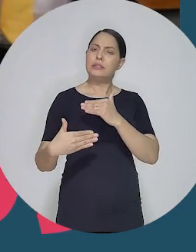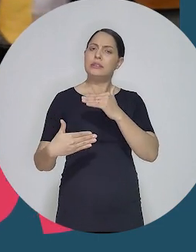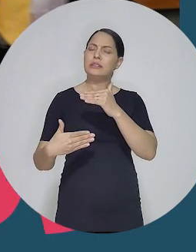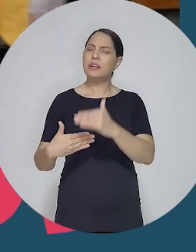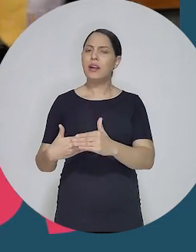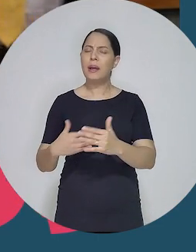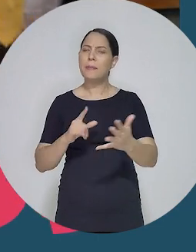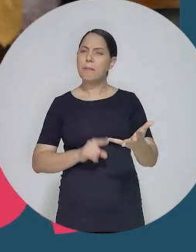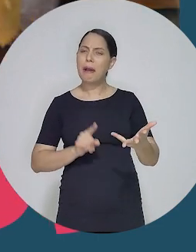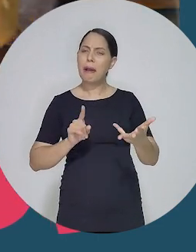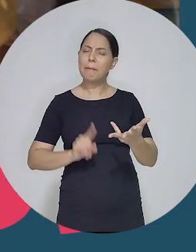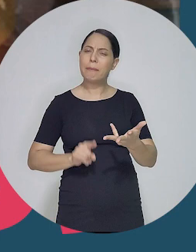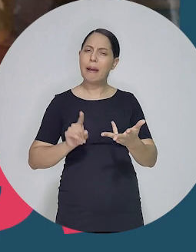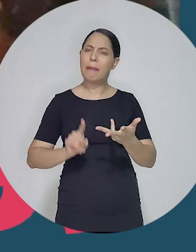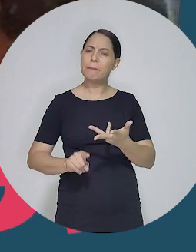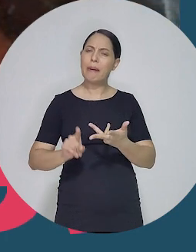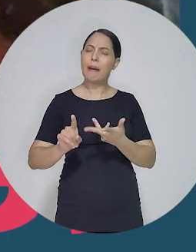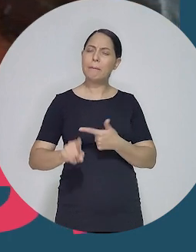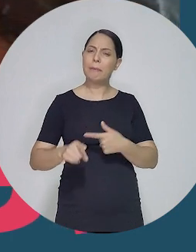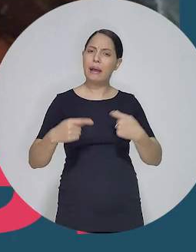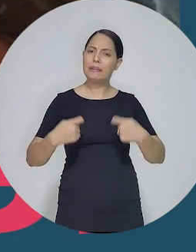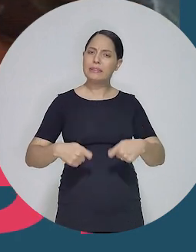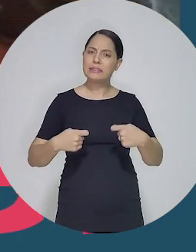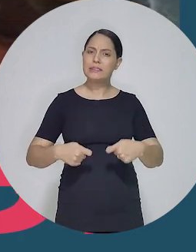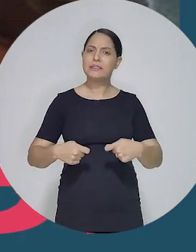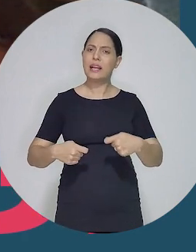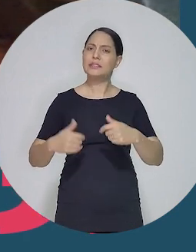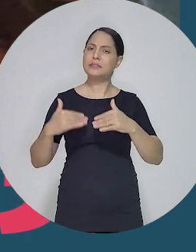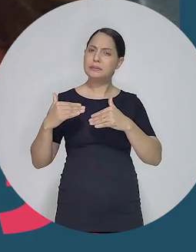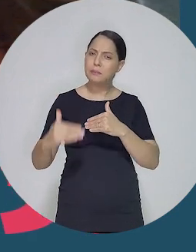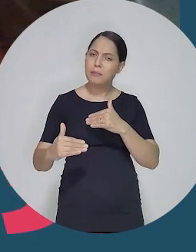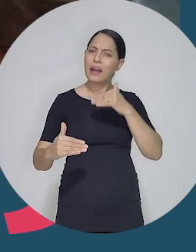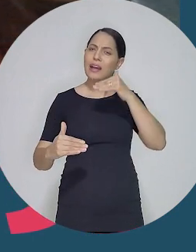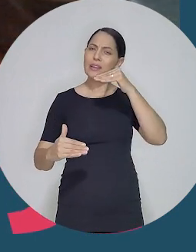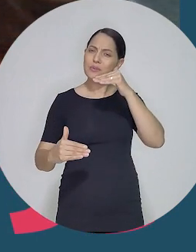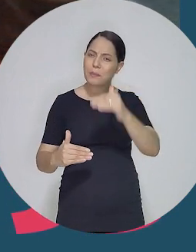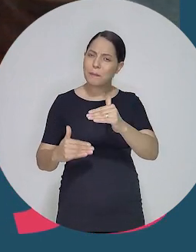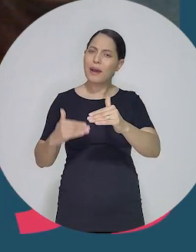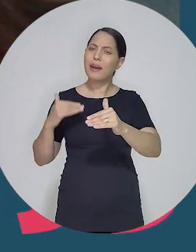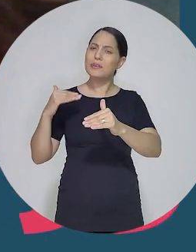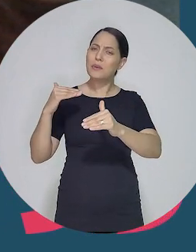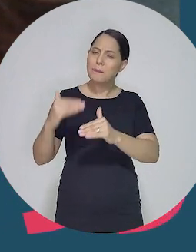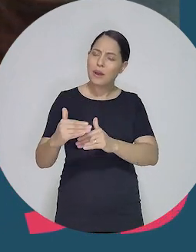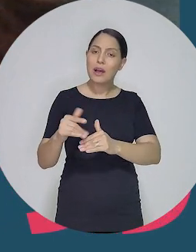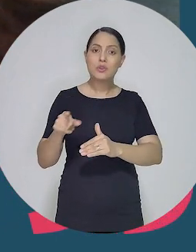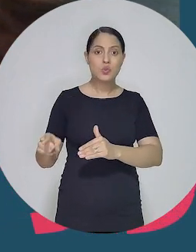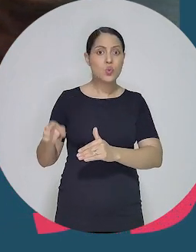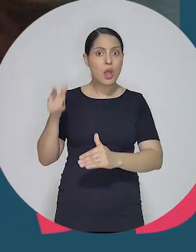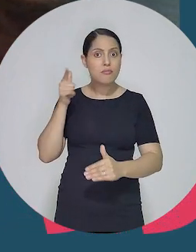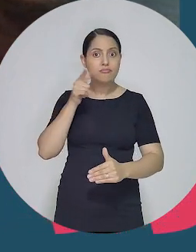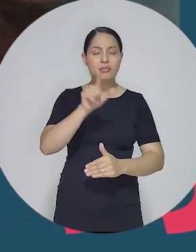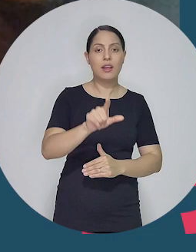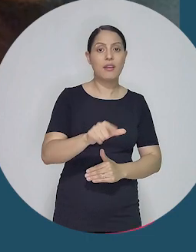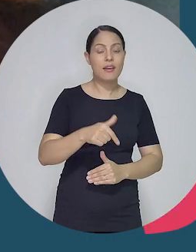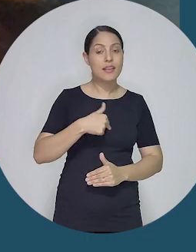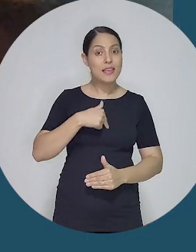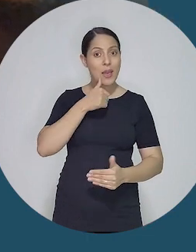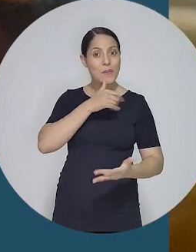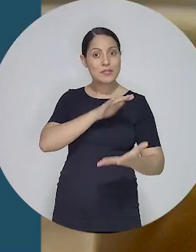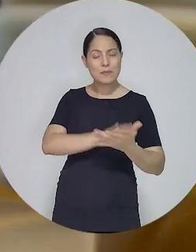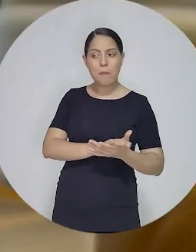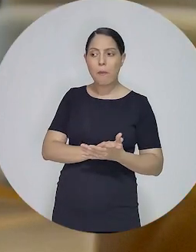ele conquistou tudo isso passo a passo. E eu, como esposa dele, que acompanhei toda